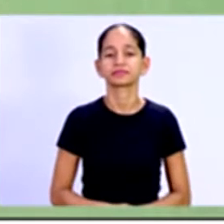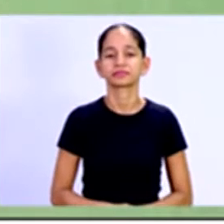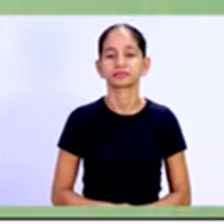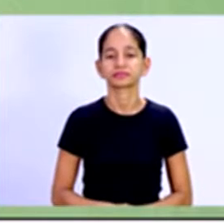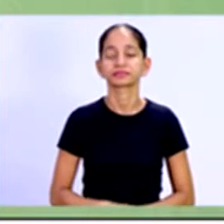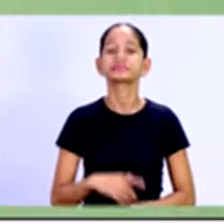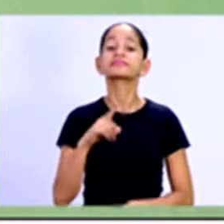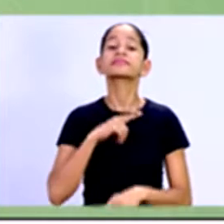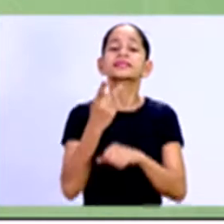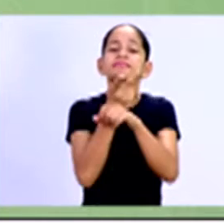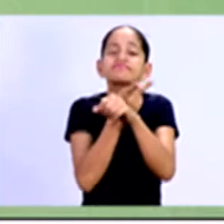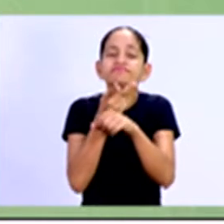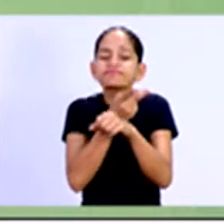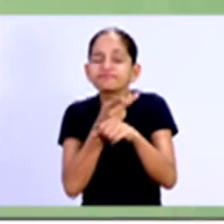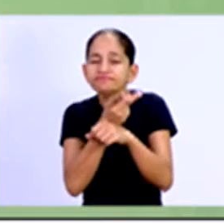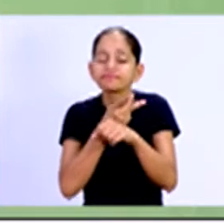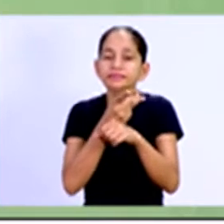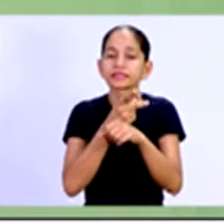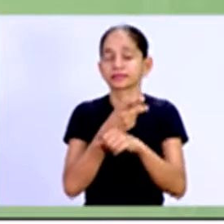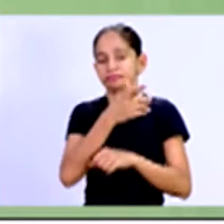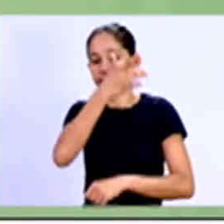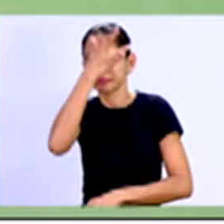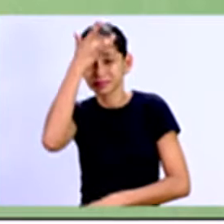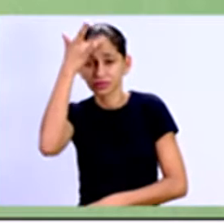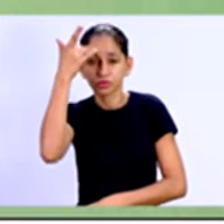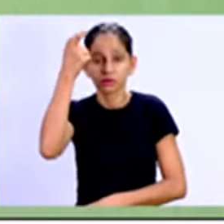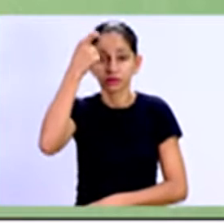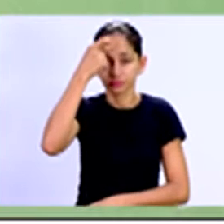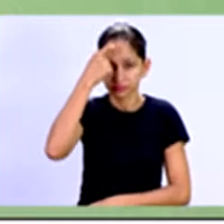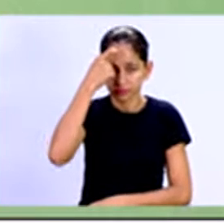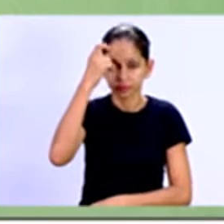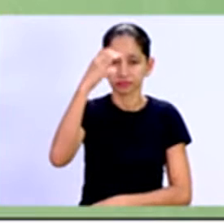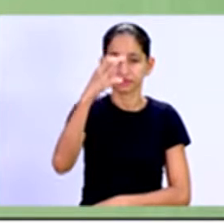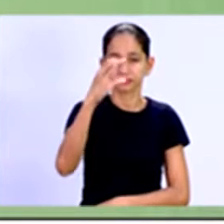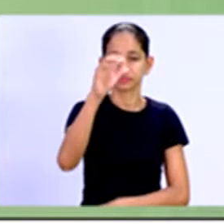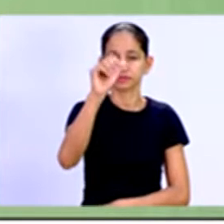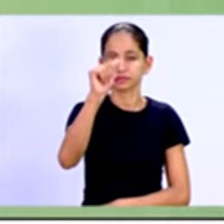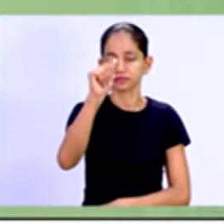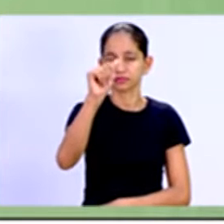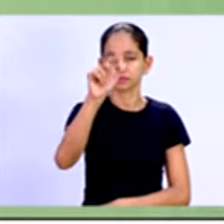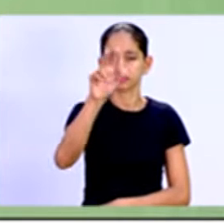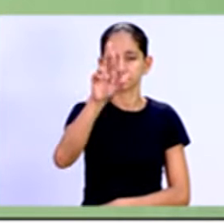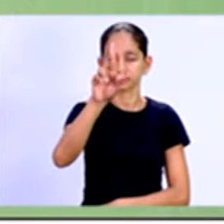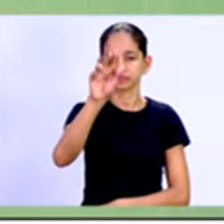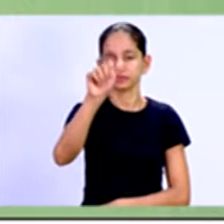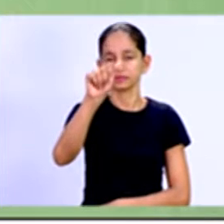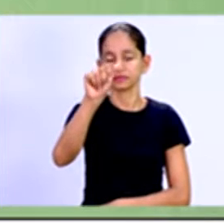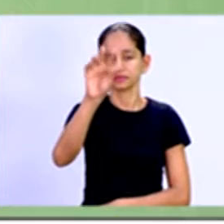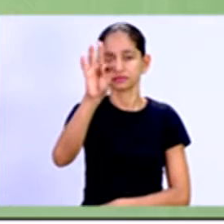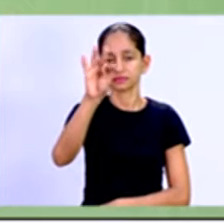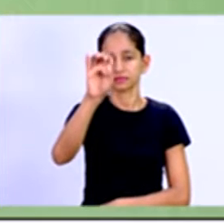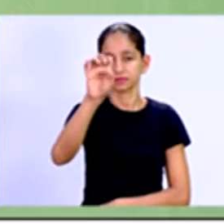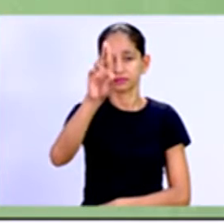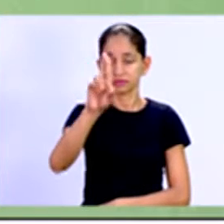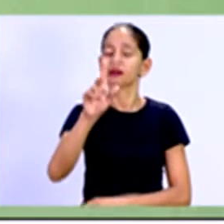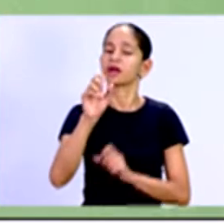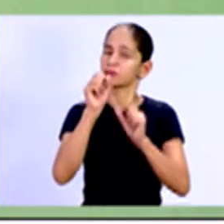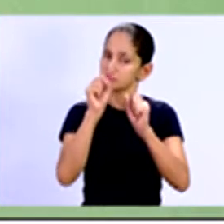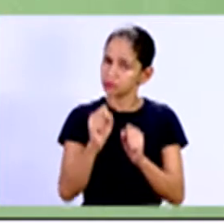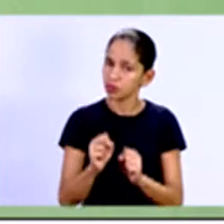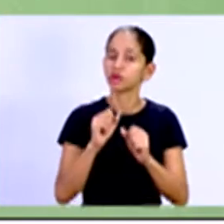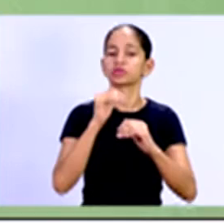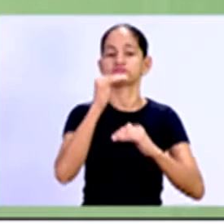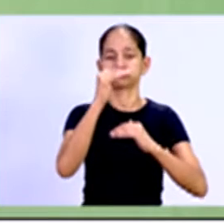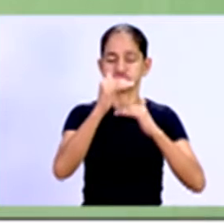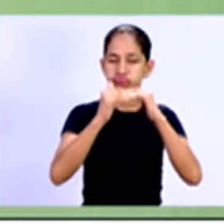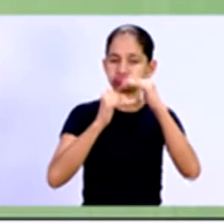estamos buscando o quê? Um caráter consciente e livre da ação. Isso a gente pode identificar como um